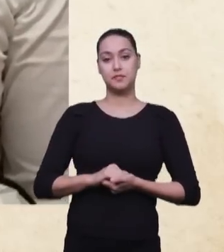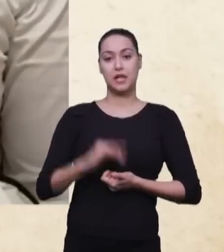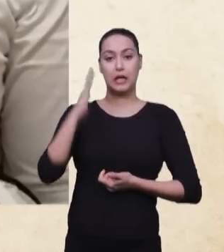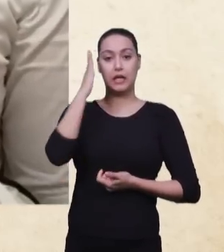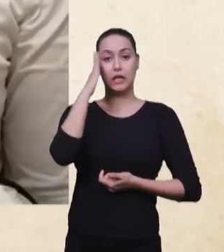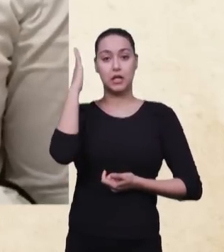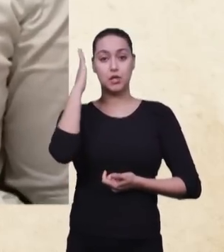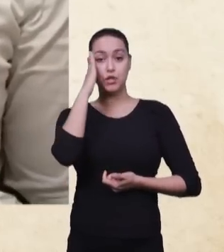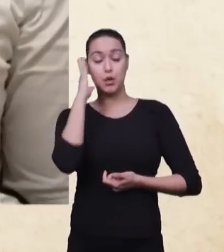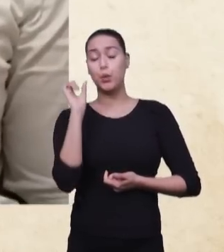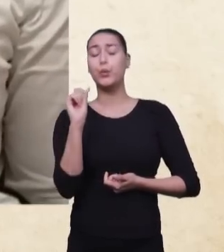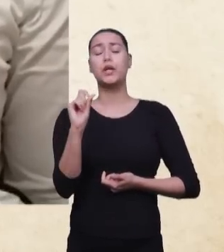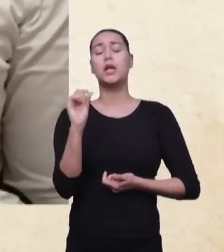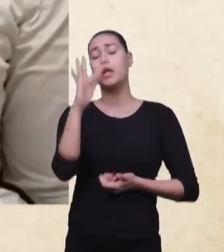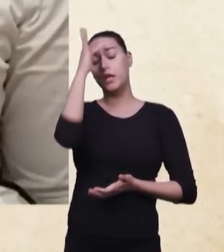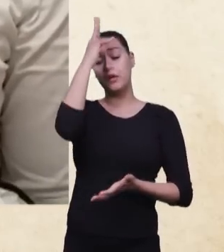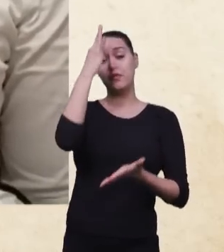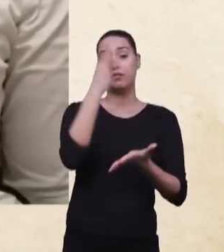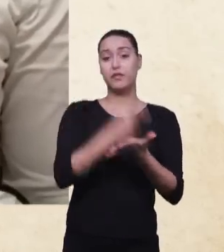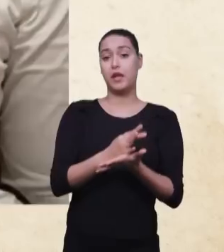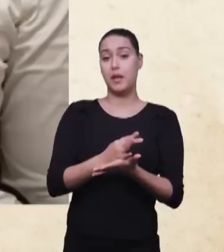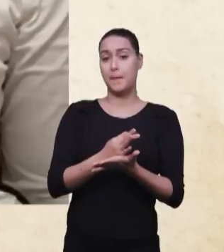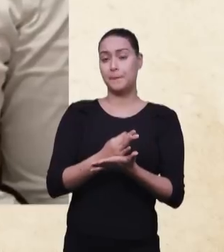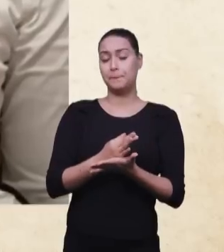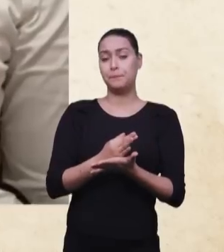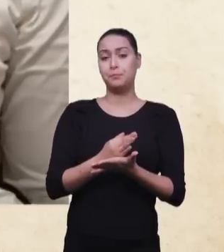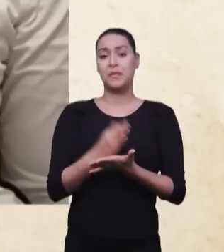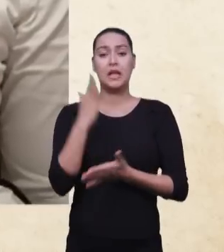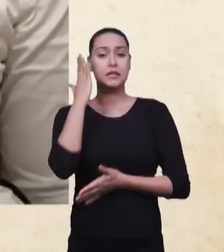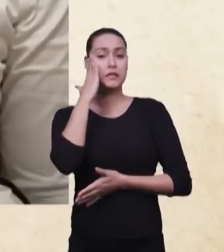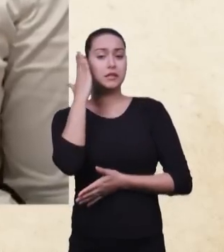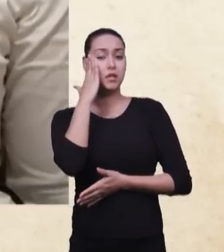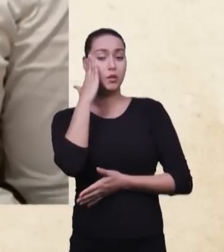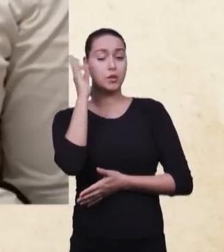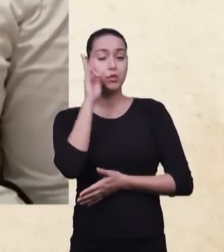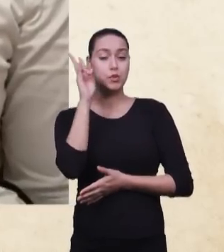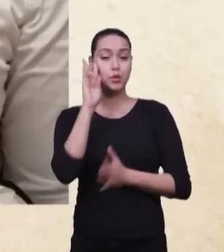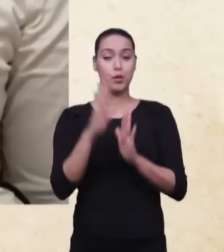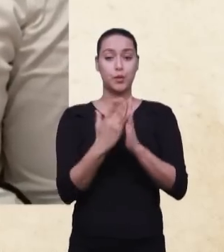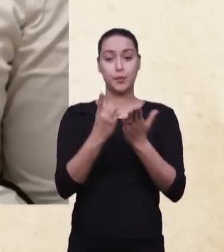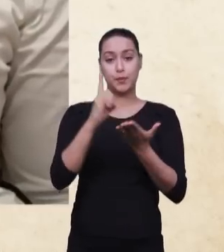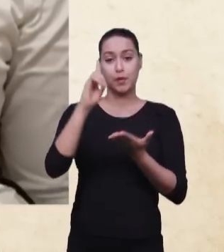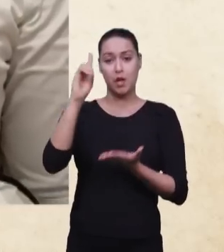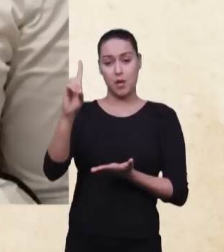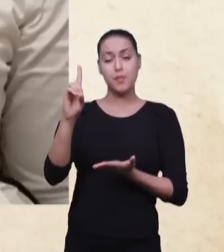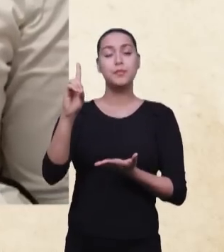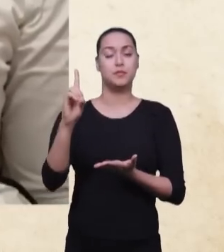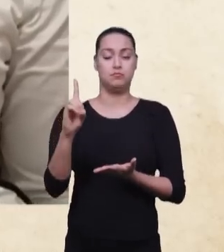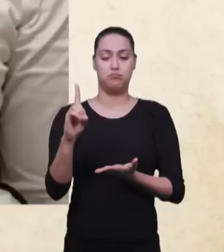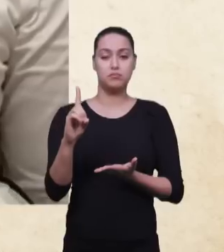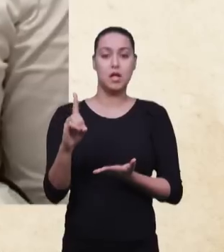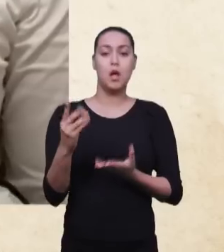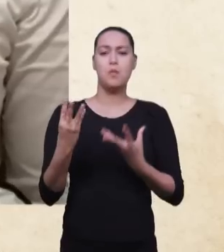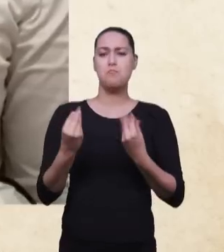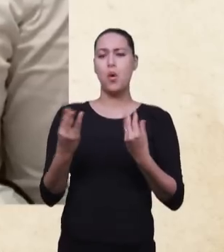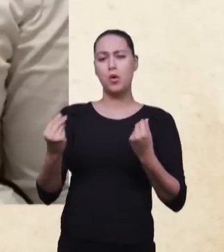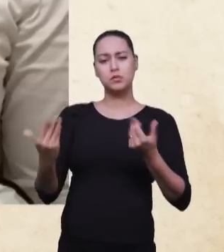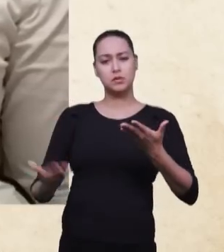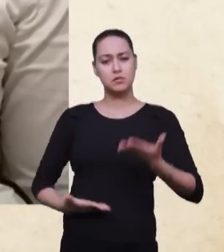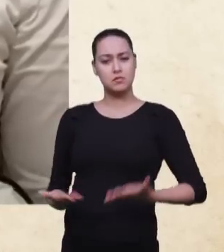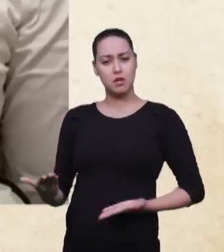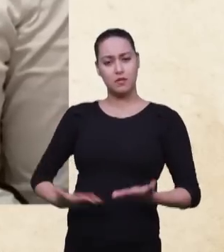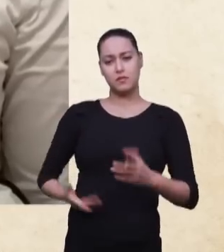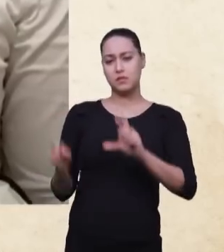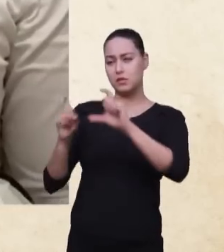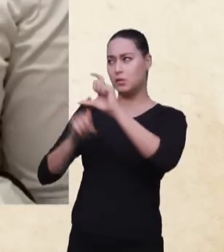O entendimento do que é fé é compreendido em muitas histórias bíblicas, visto que nas provações muitos servos estiveram na